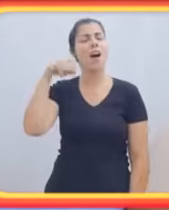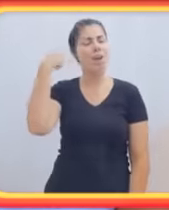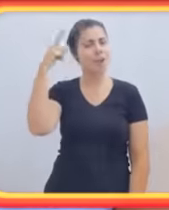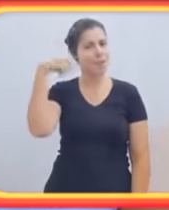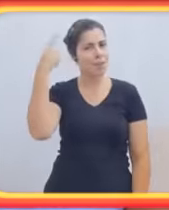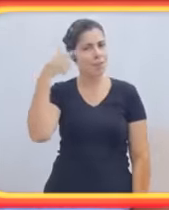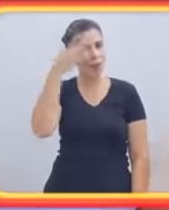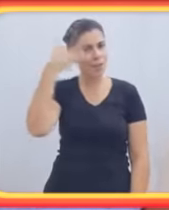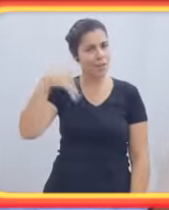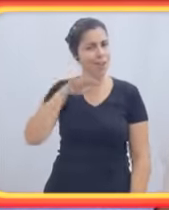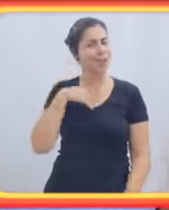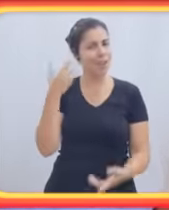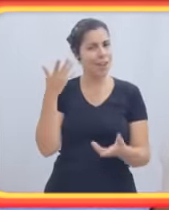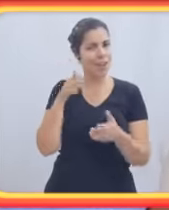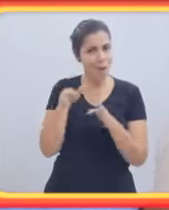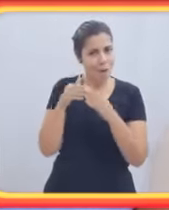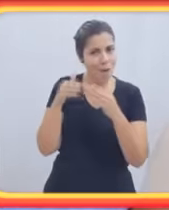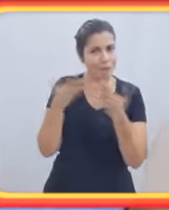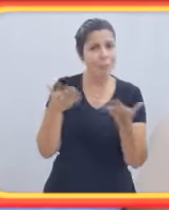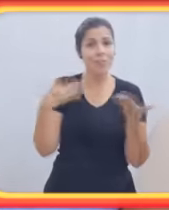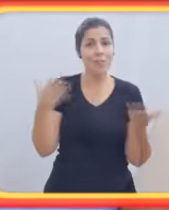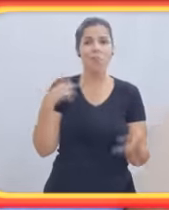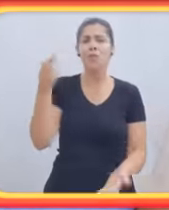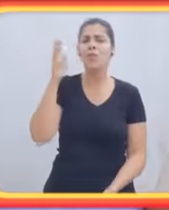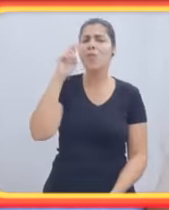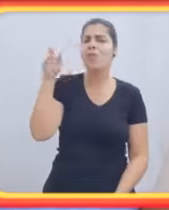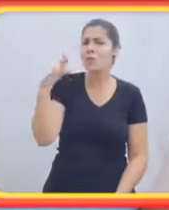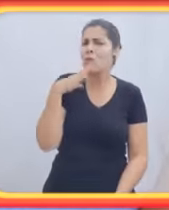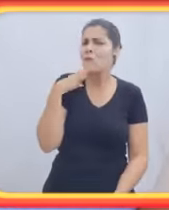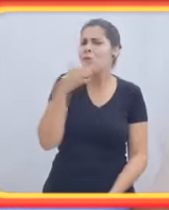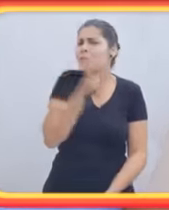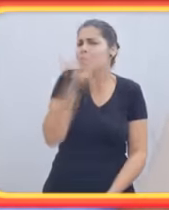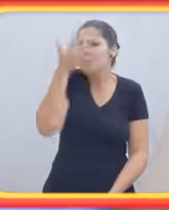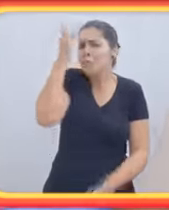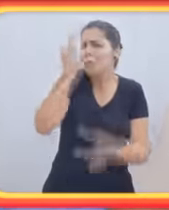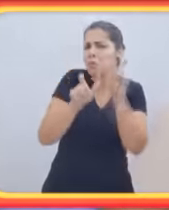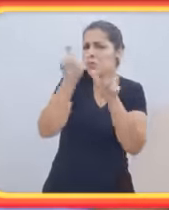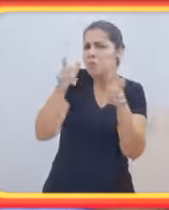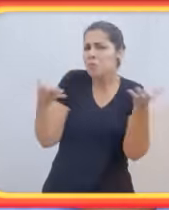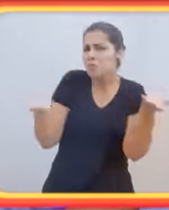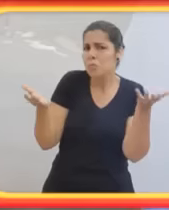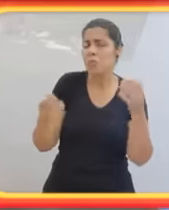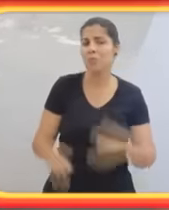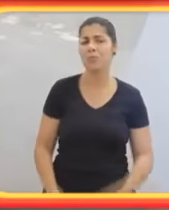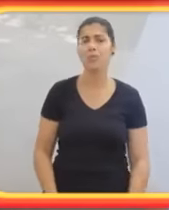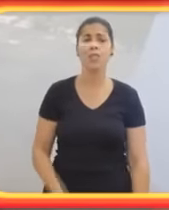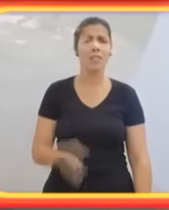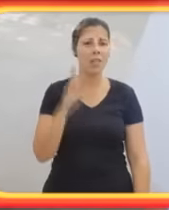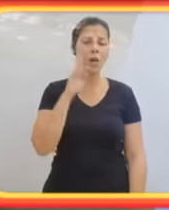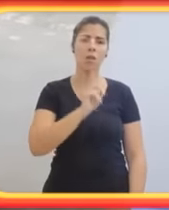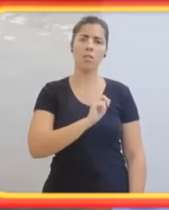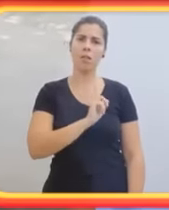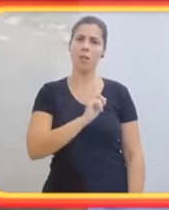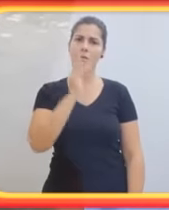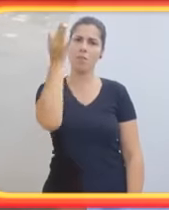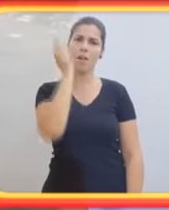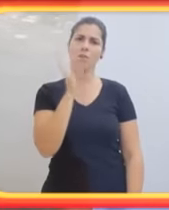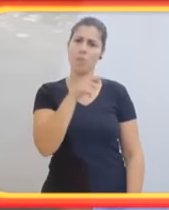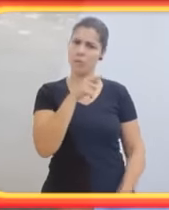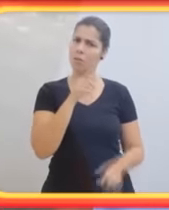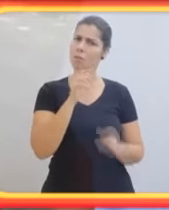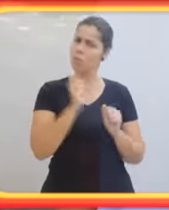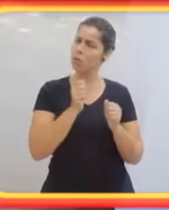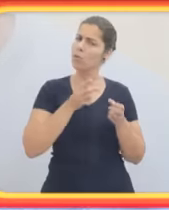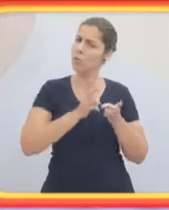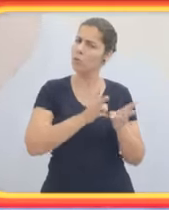tudo. E aí, vamos jogar? Depois a gente vai, concorda? Então o senhor conhece